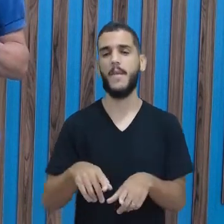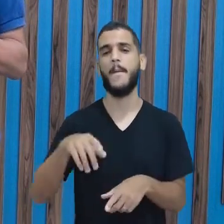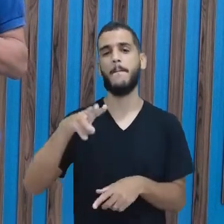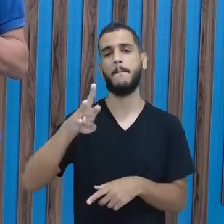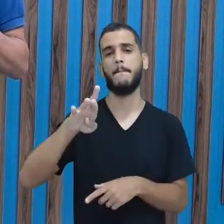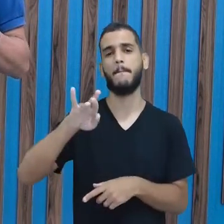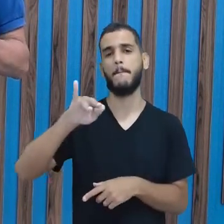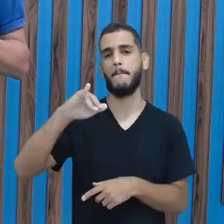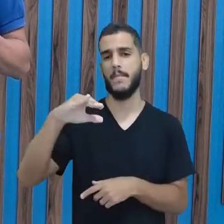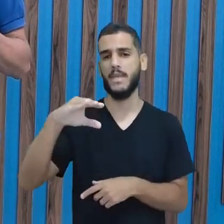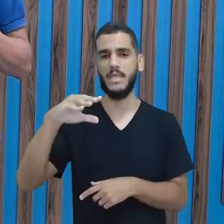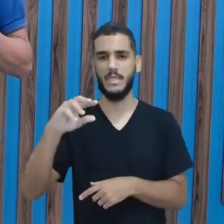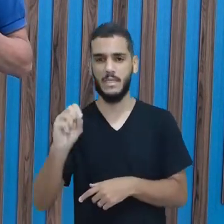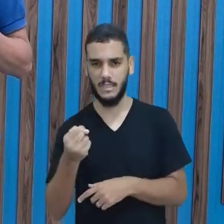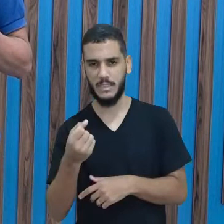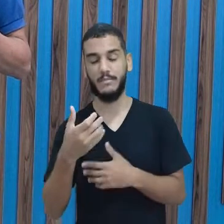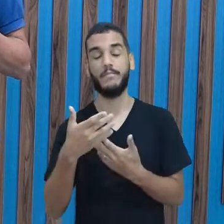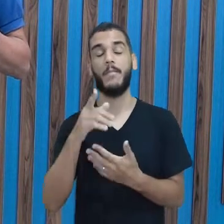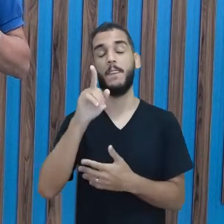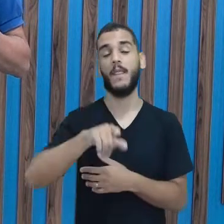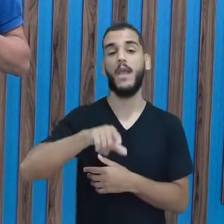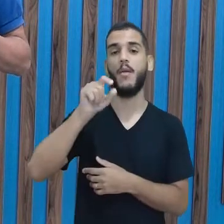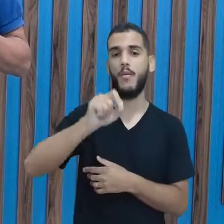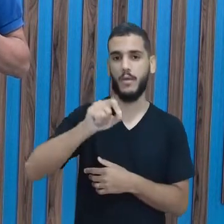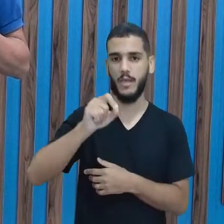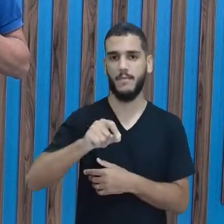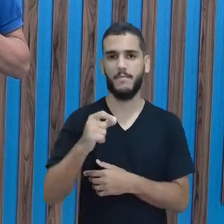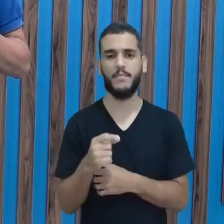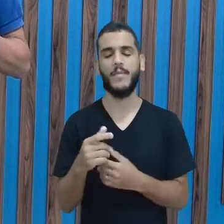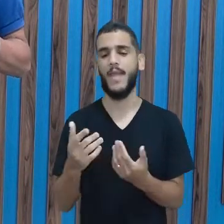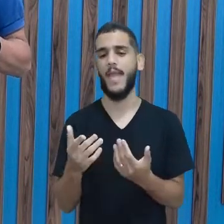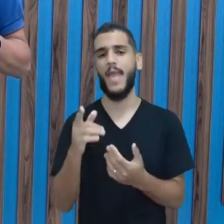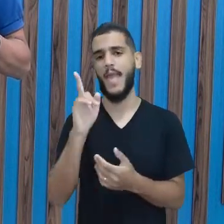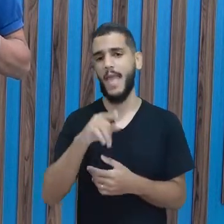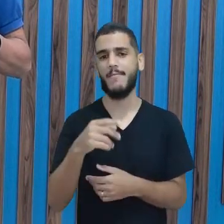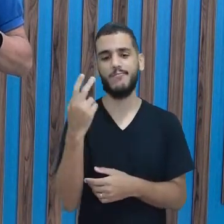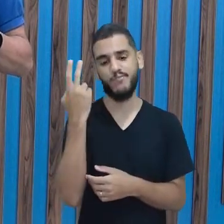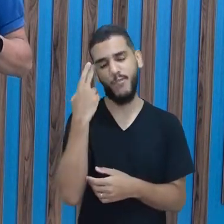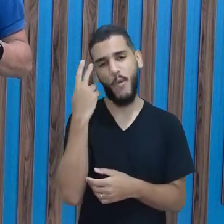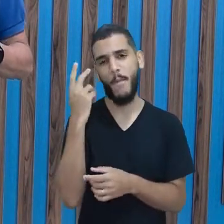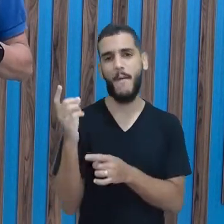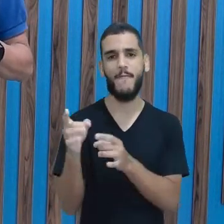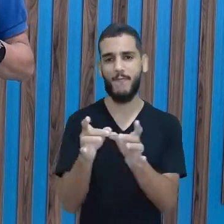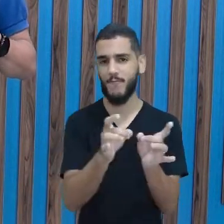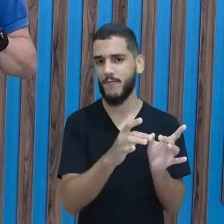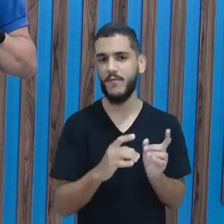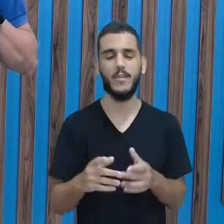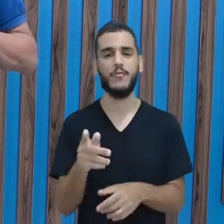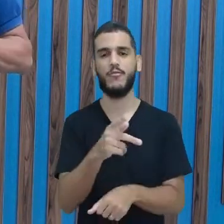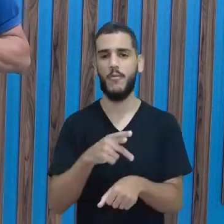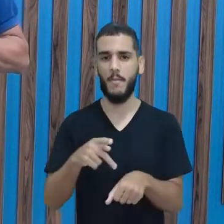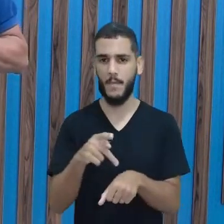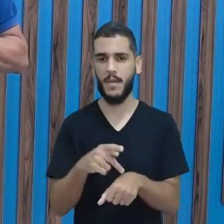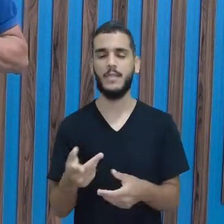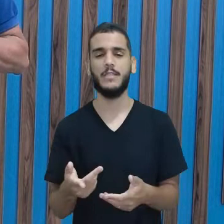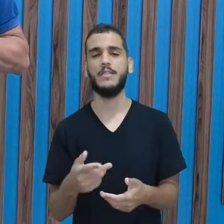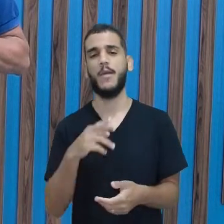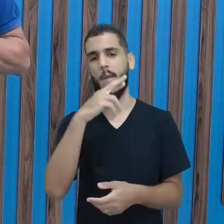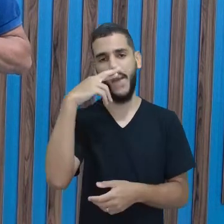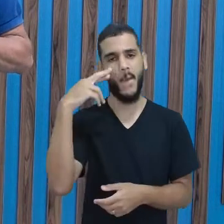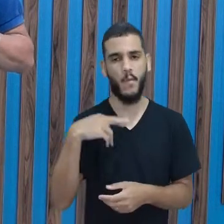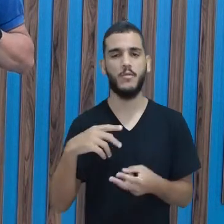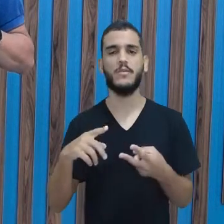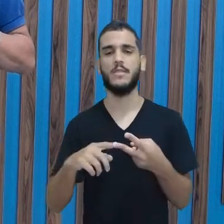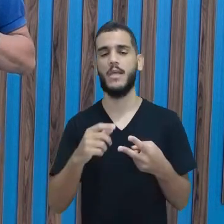BRICS? É um mercado comum entre Brasil, Rússia, Índia, China e África do Sul.